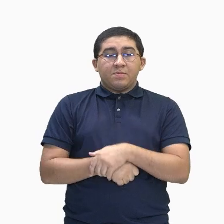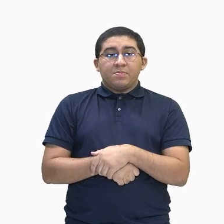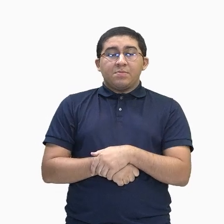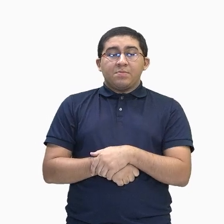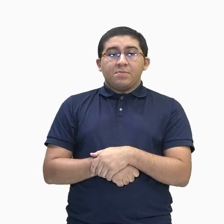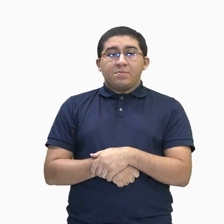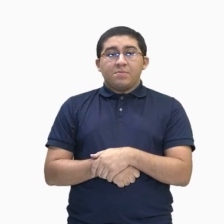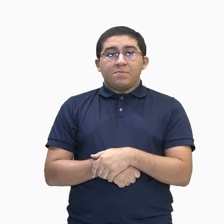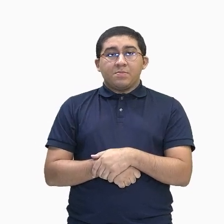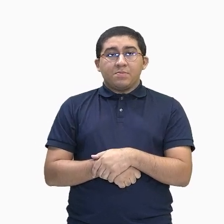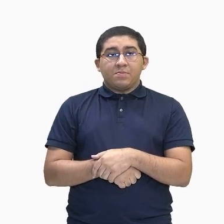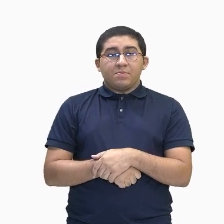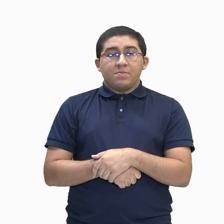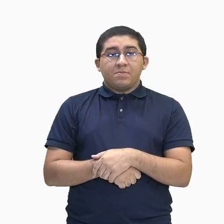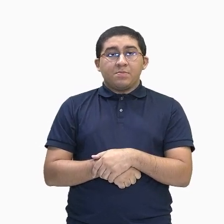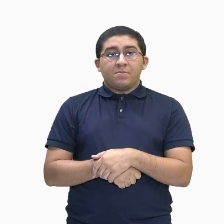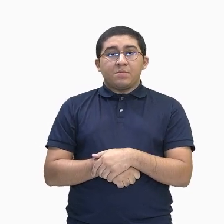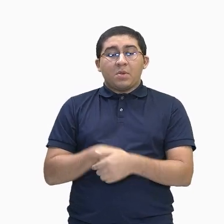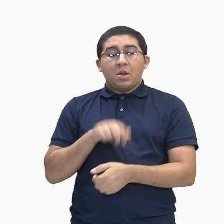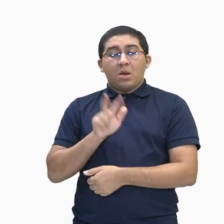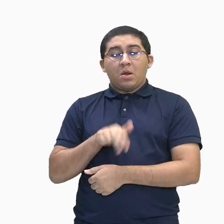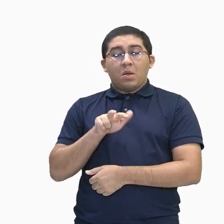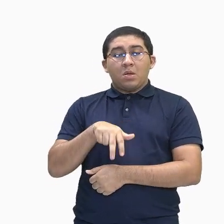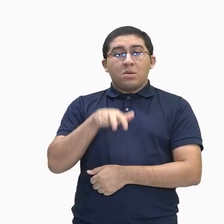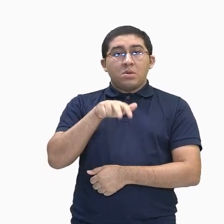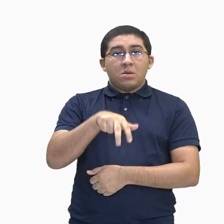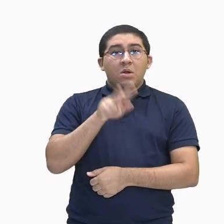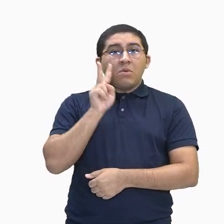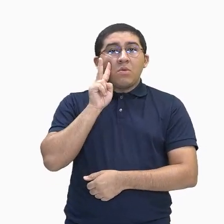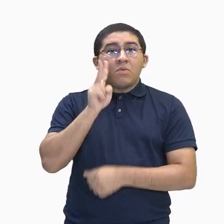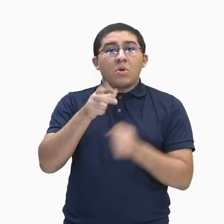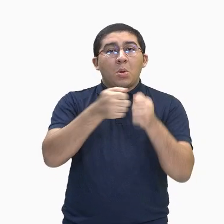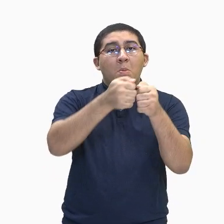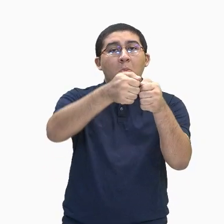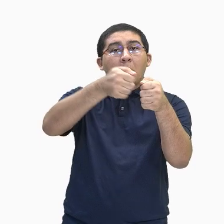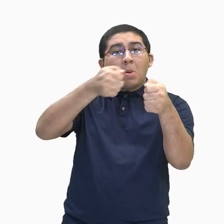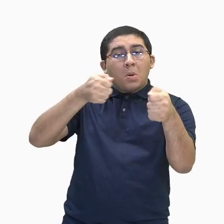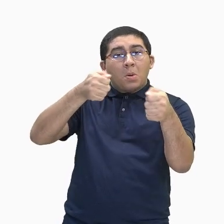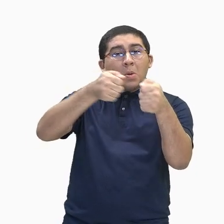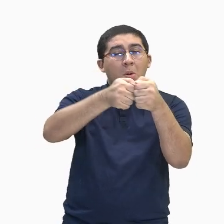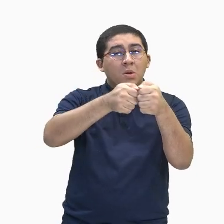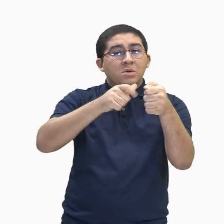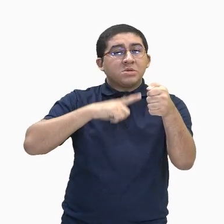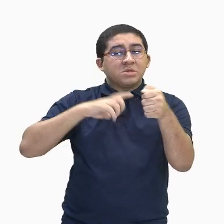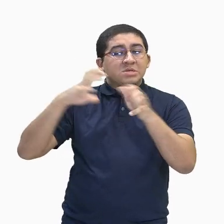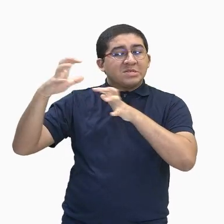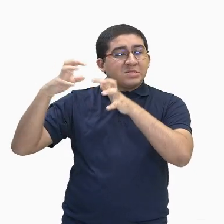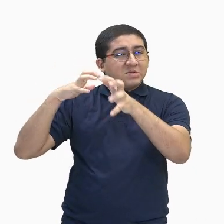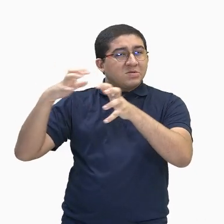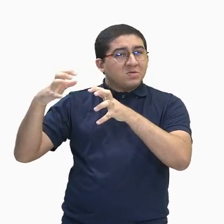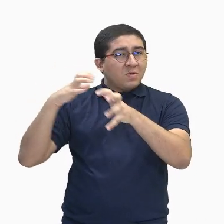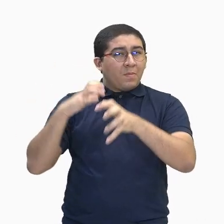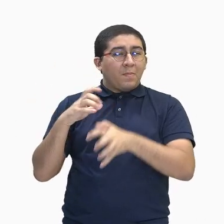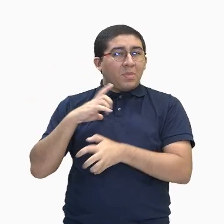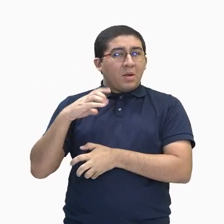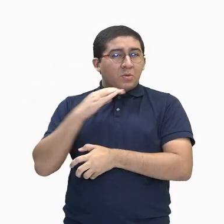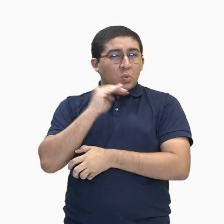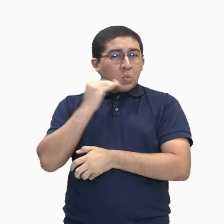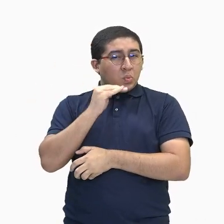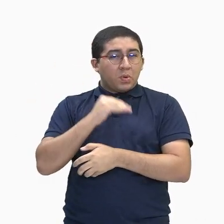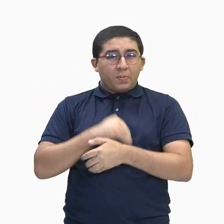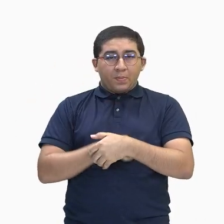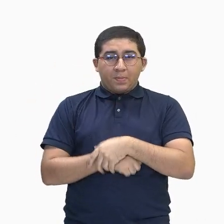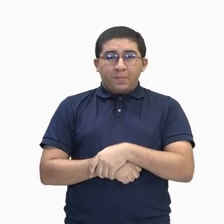door. Então, eles foram até a porta rangente. Vamos ver que verbo é esse? Vejam que went